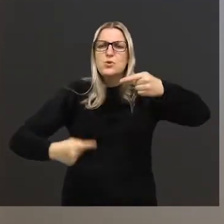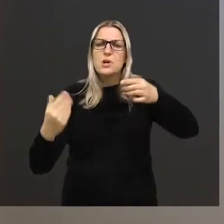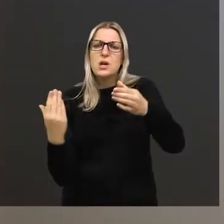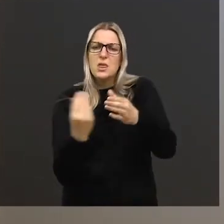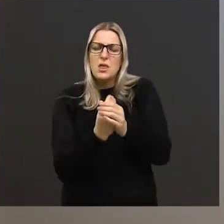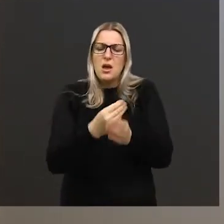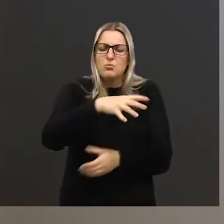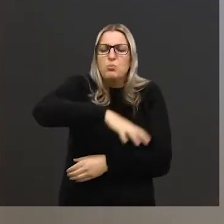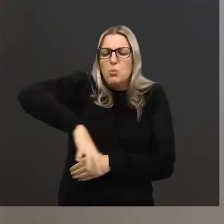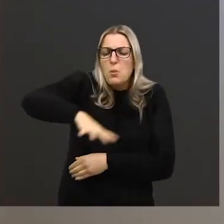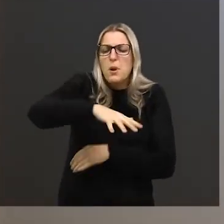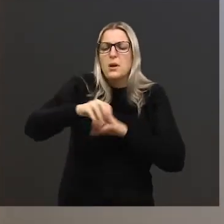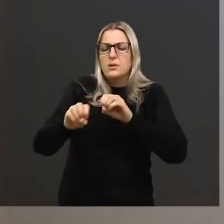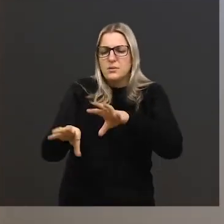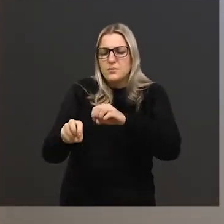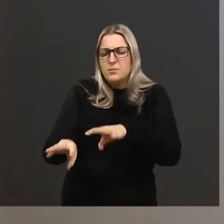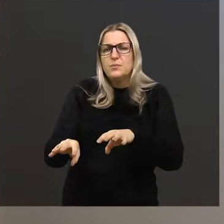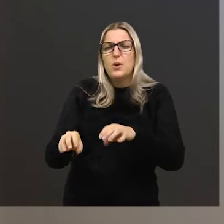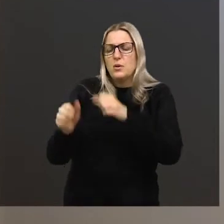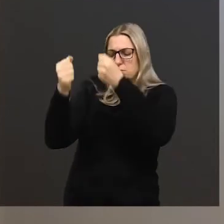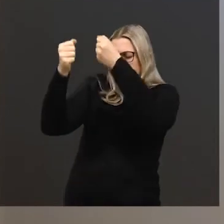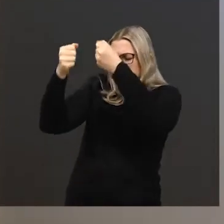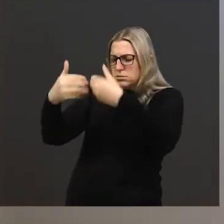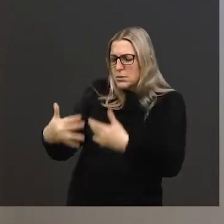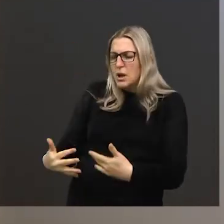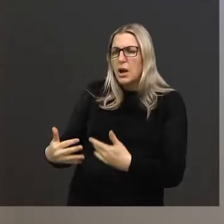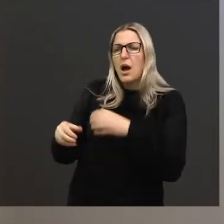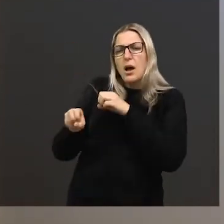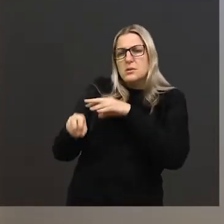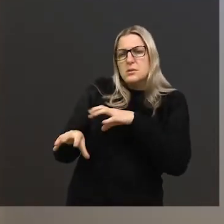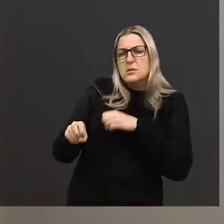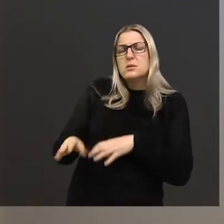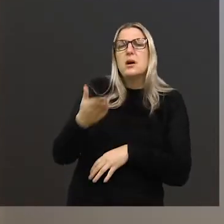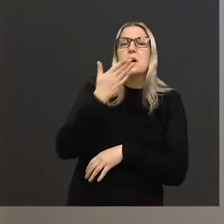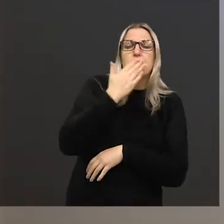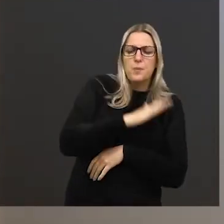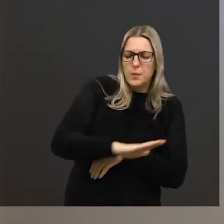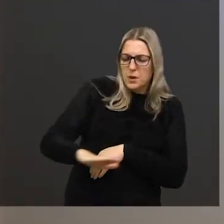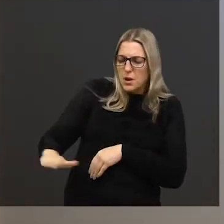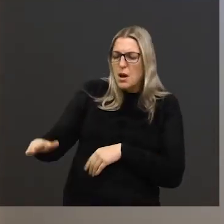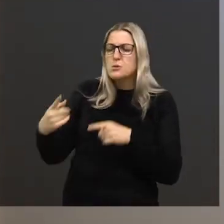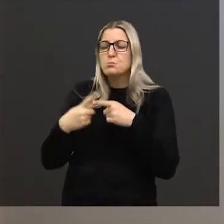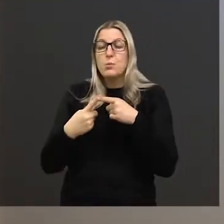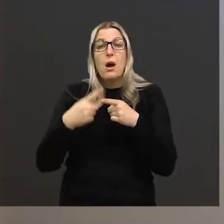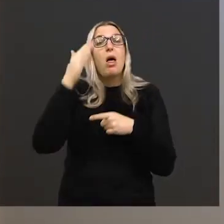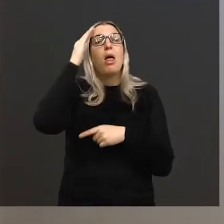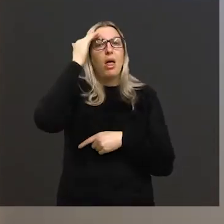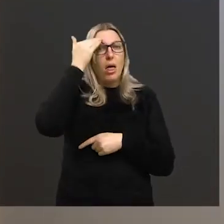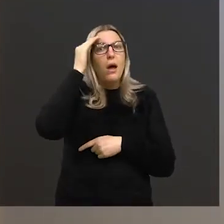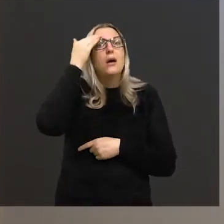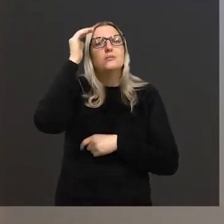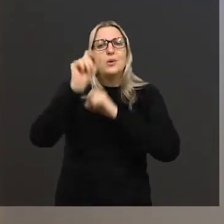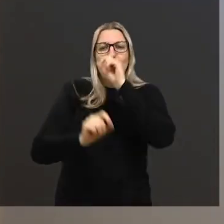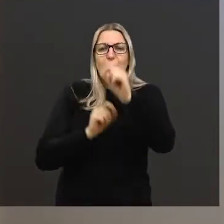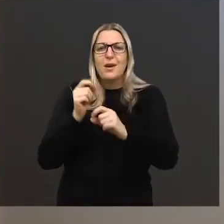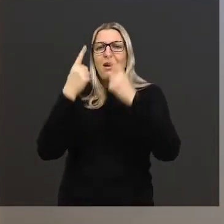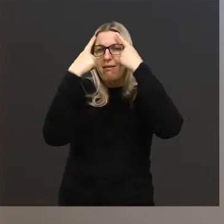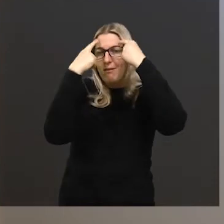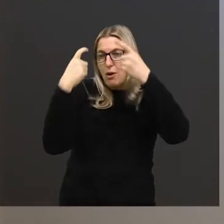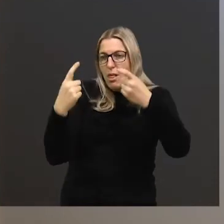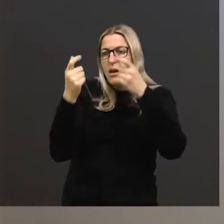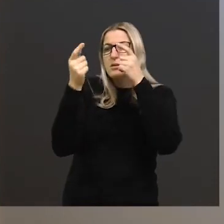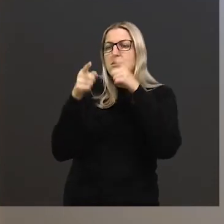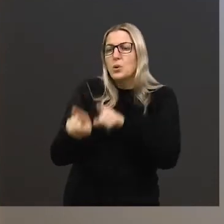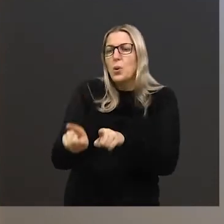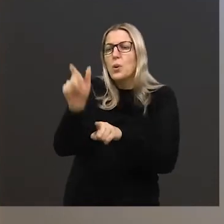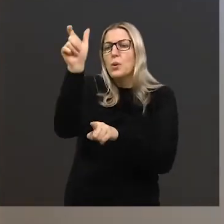do ambiente educacional, com as crianças desde muito novas, para que elas compreendam o que é a violência de gênero, o que